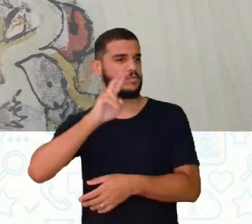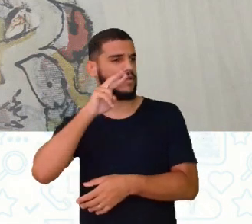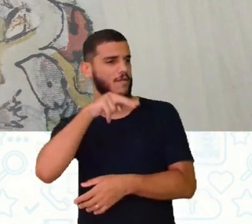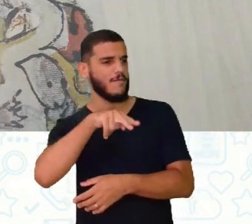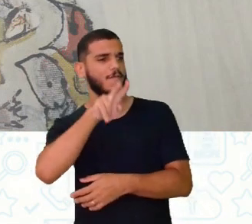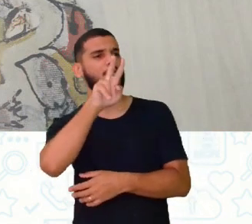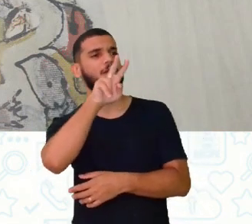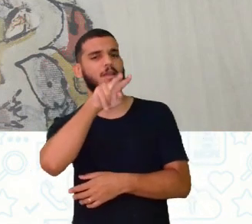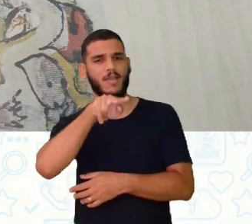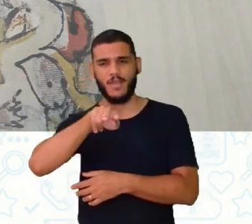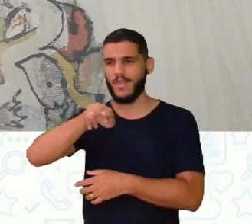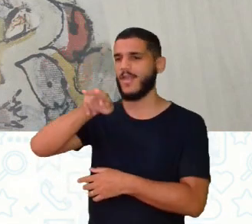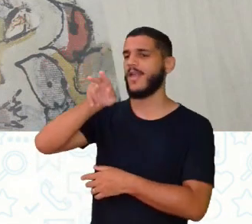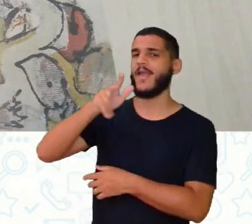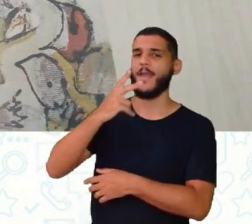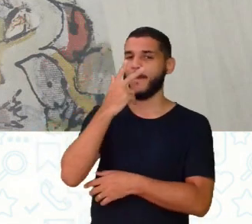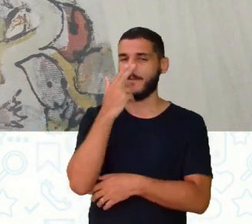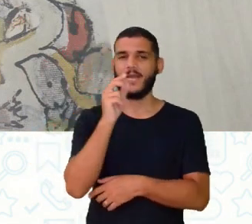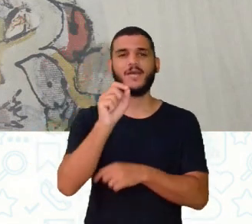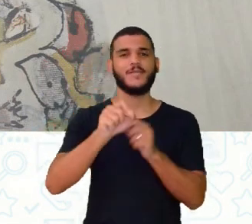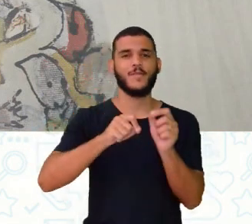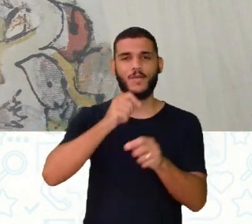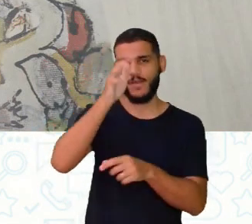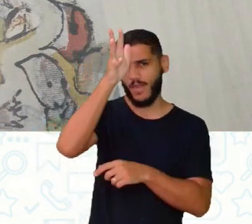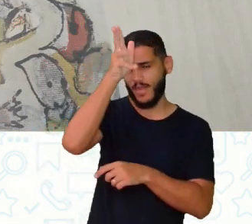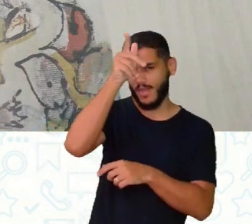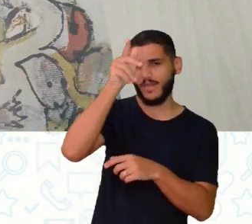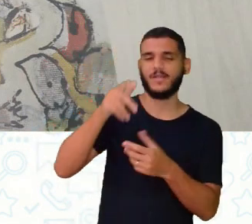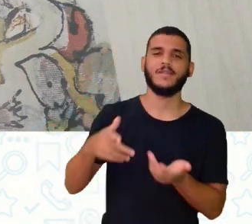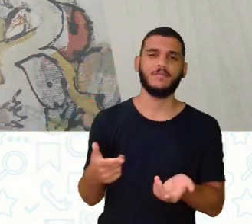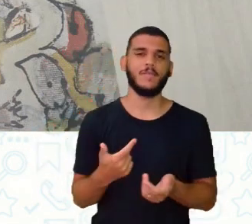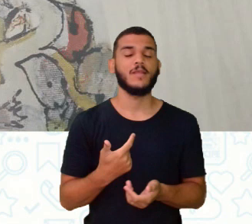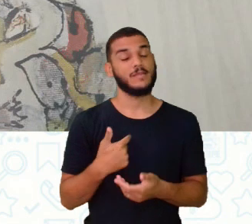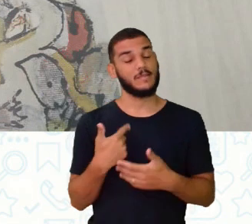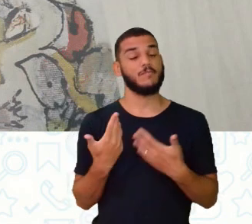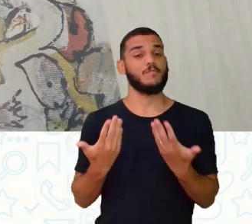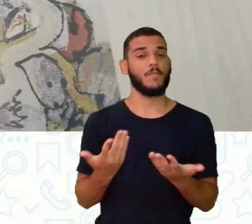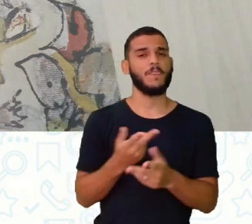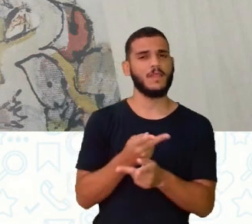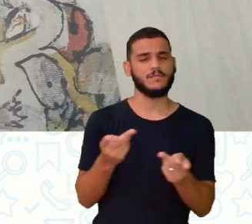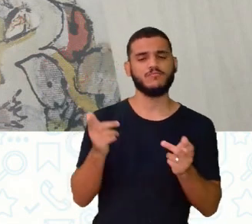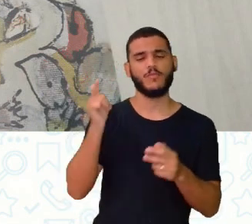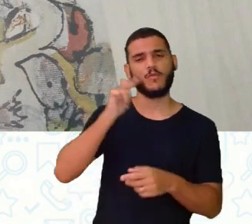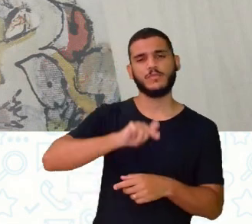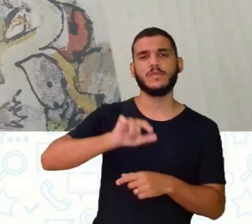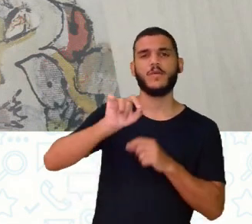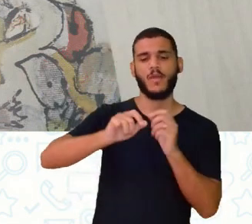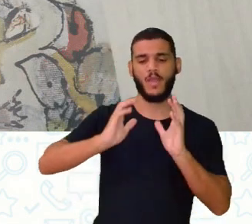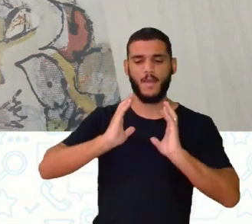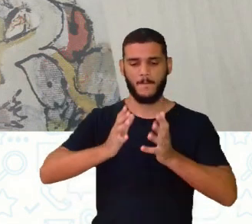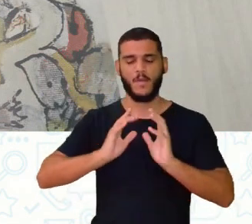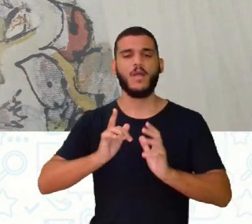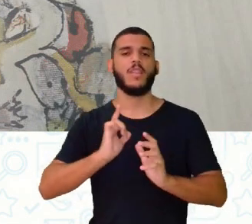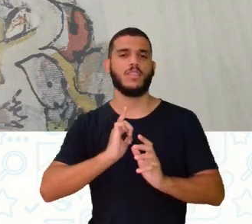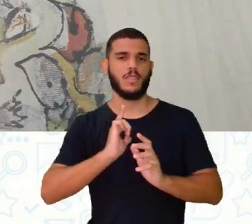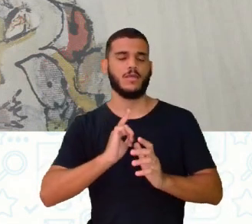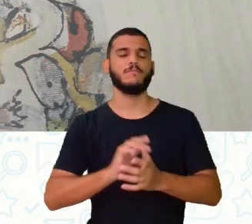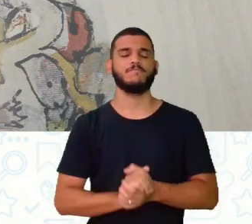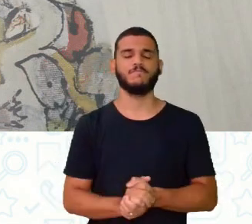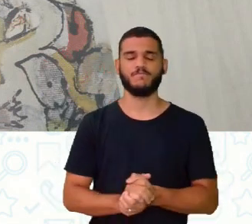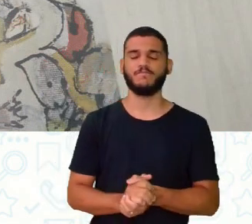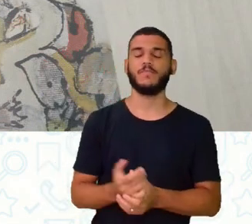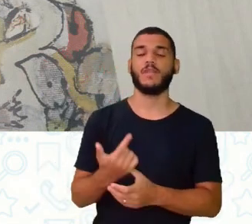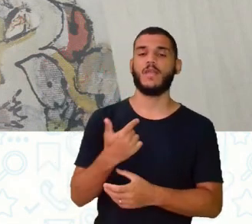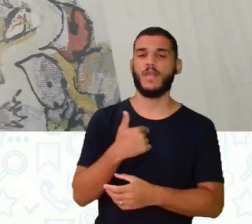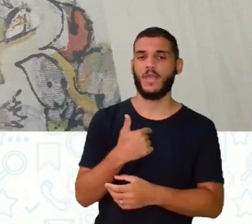não é? Parece uma galinha. E aí, vocês conseguem uma bola? Eu